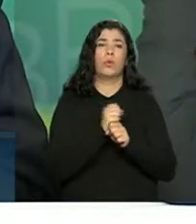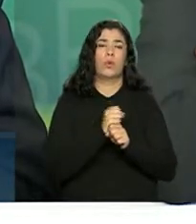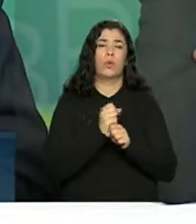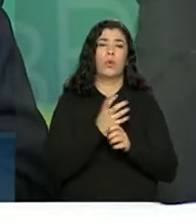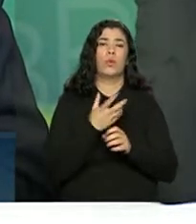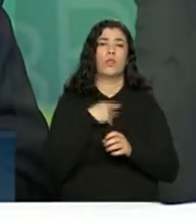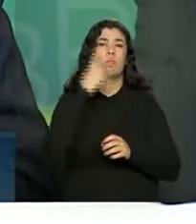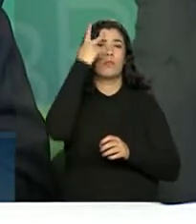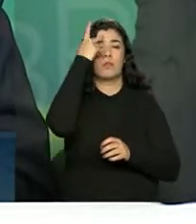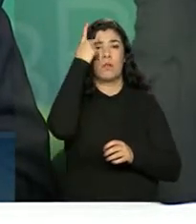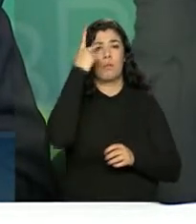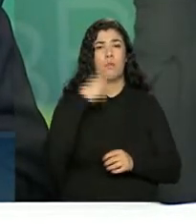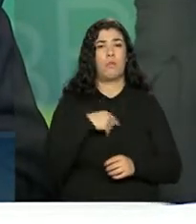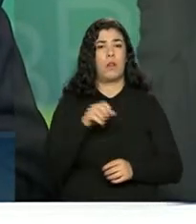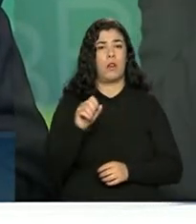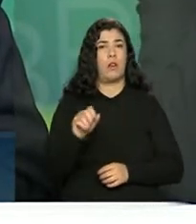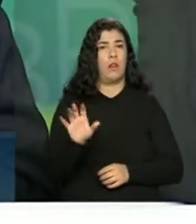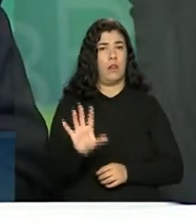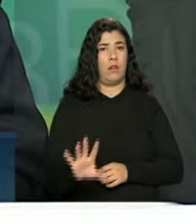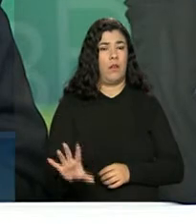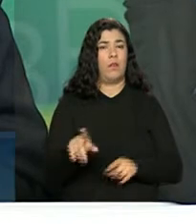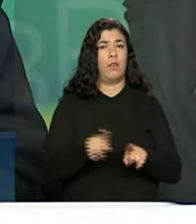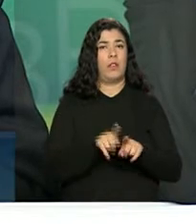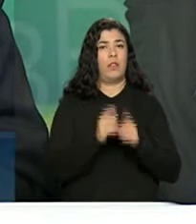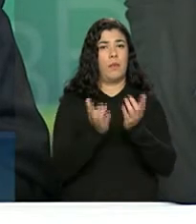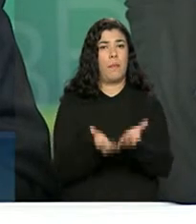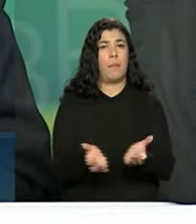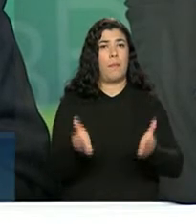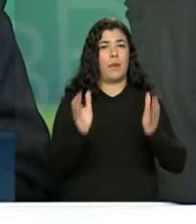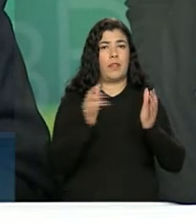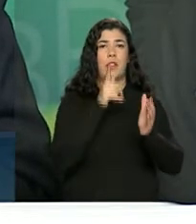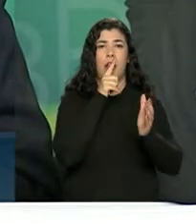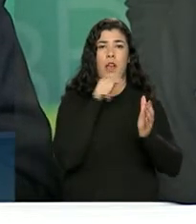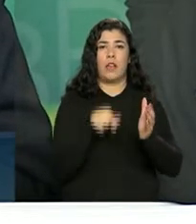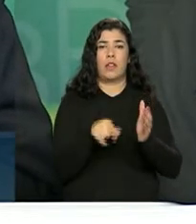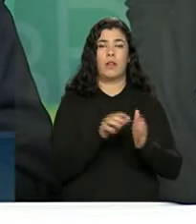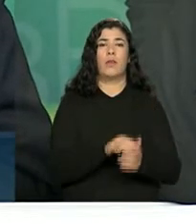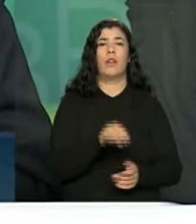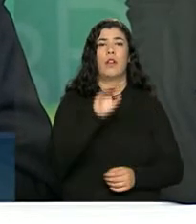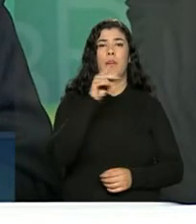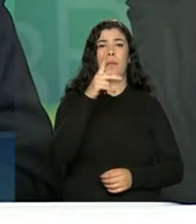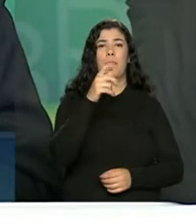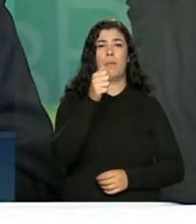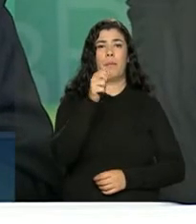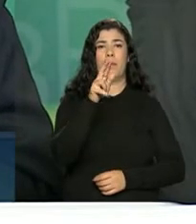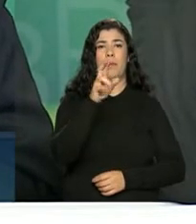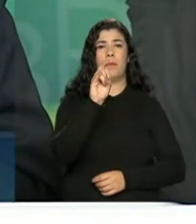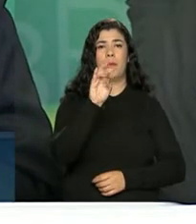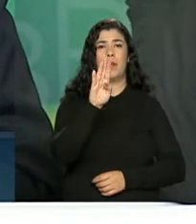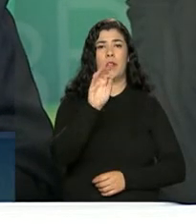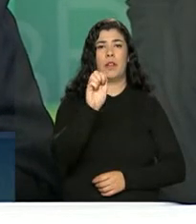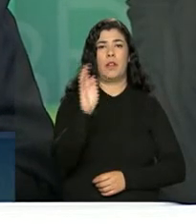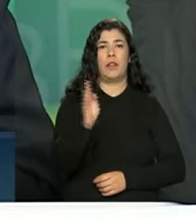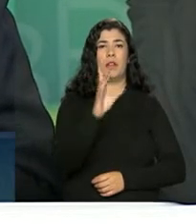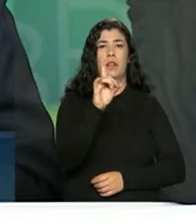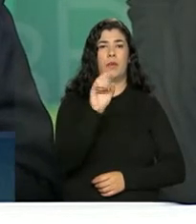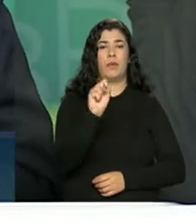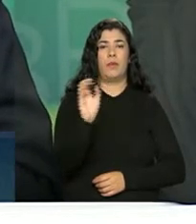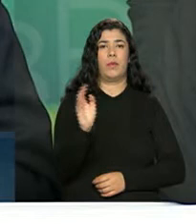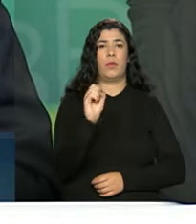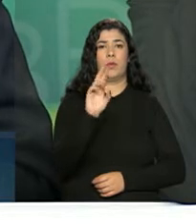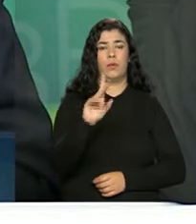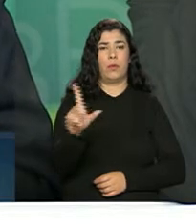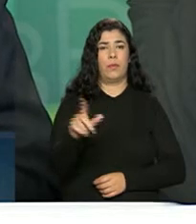envolvendo São Paulo e a bacia do Paraíba do Sul é a segunda